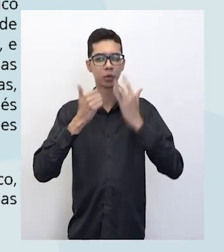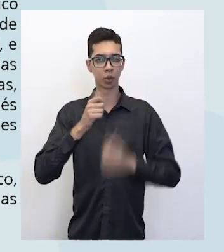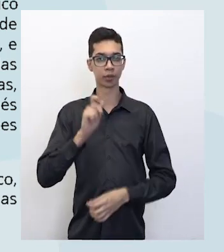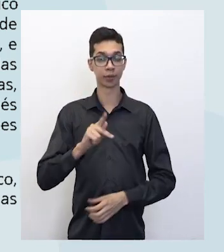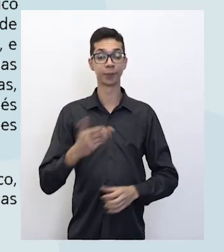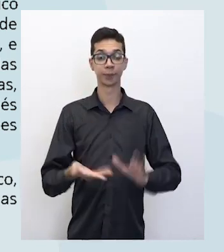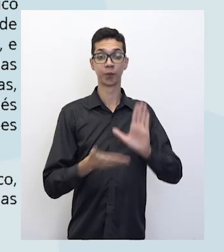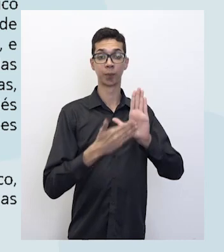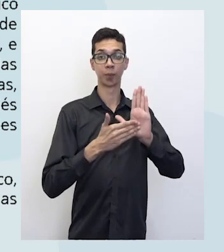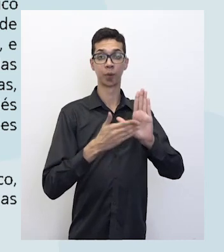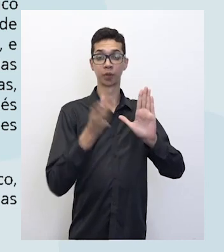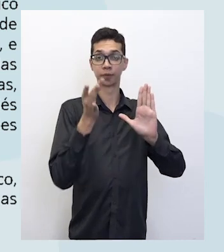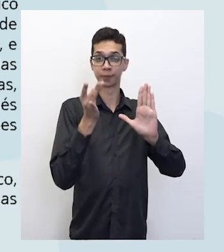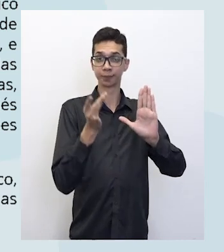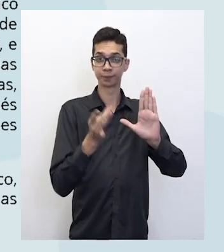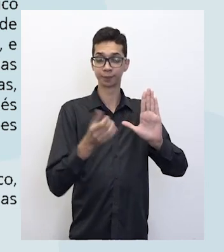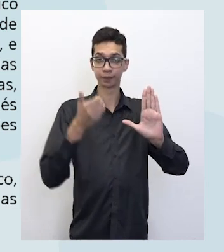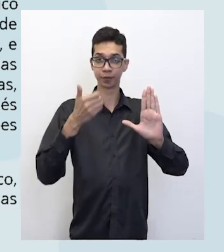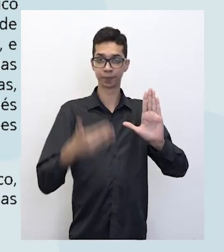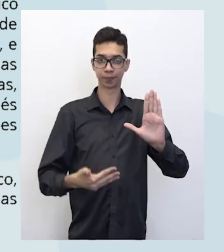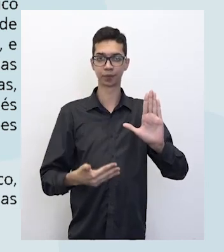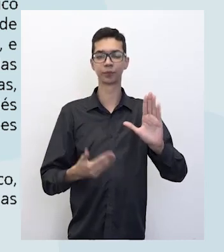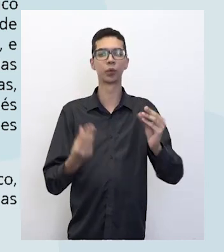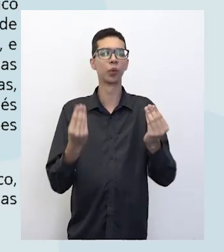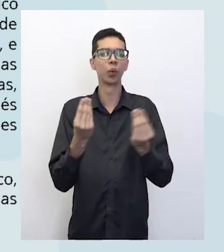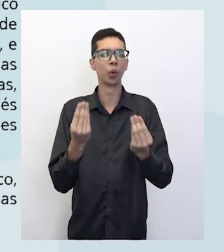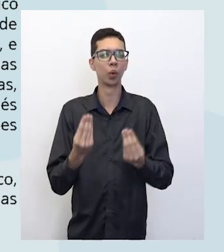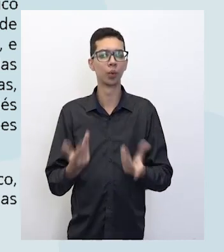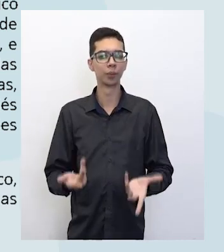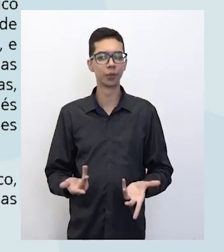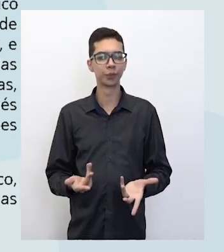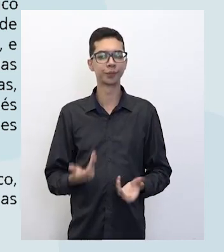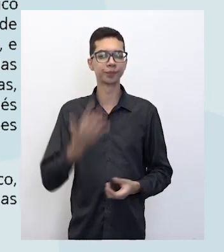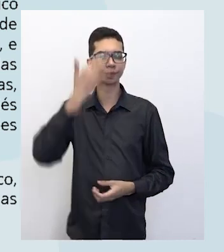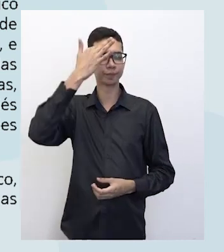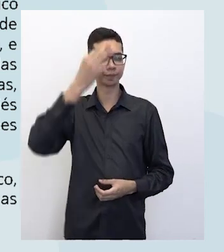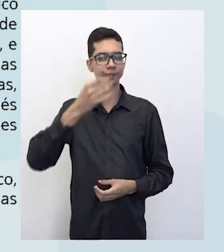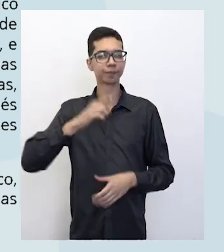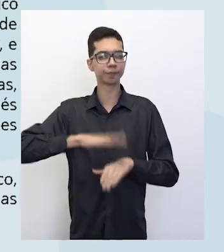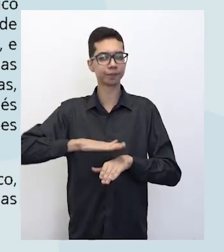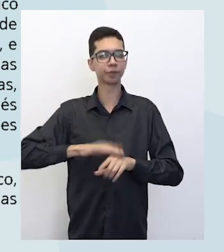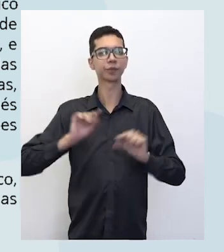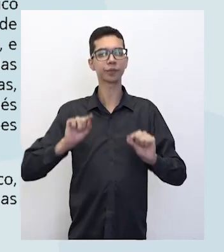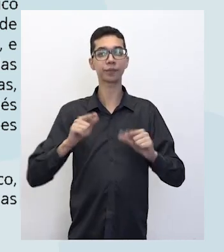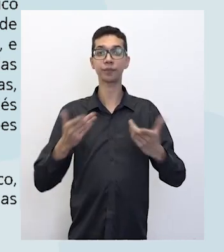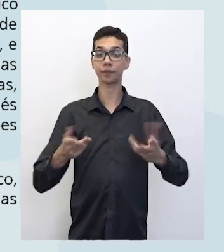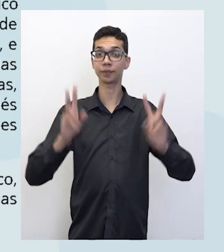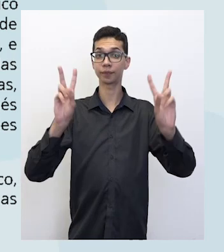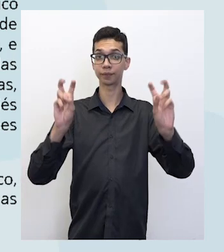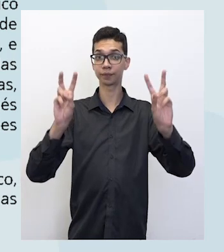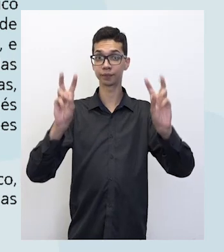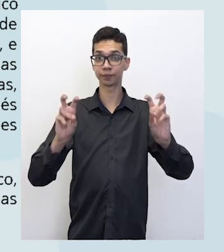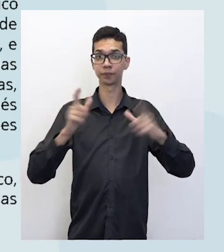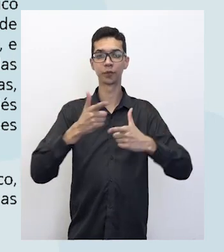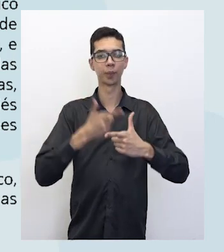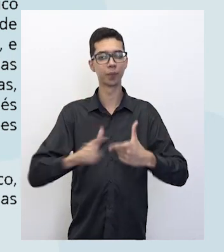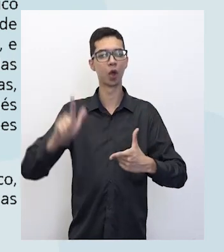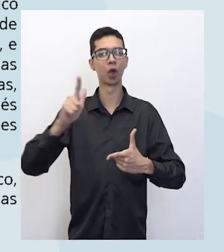proposição aí, essa nova proposição, como é que a gente vai agir? Nós vamos pegar, então, temas polêmicos, assuntos